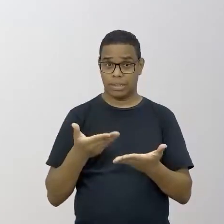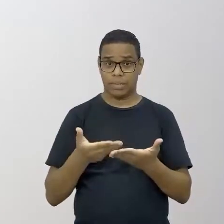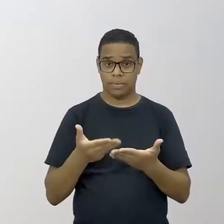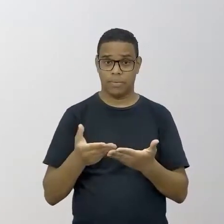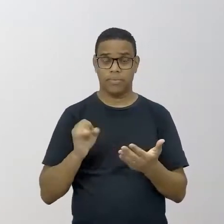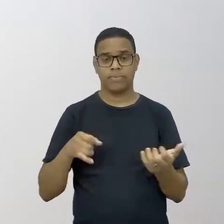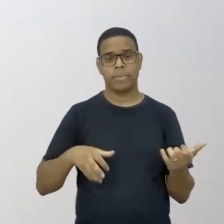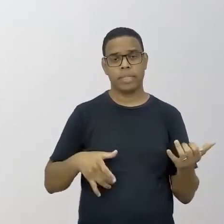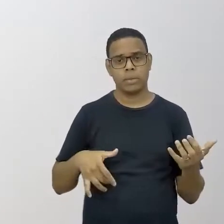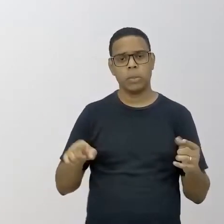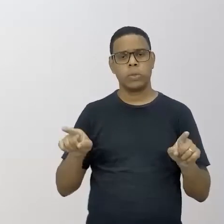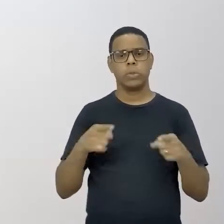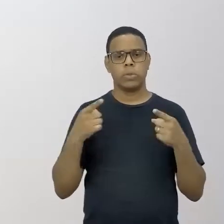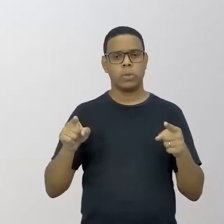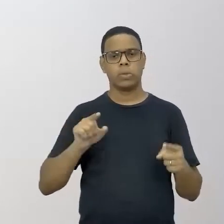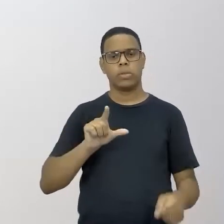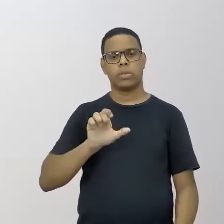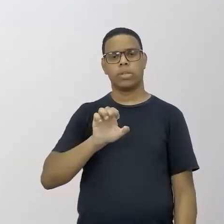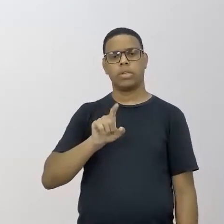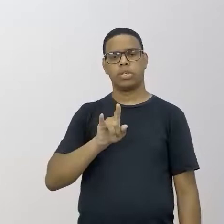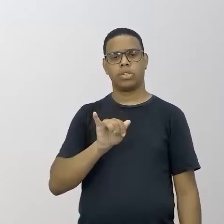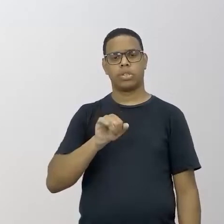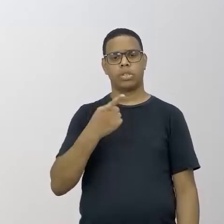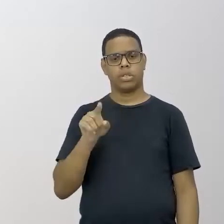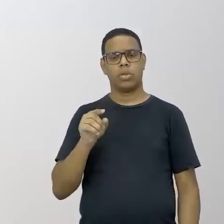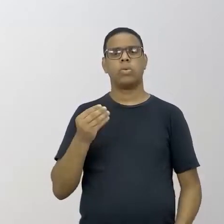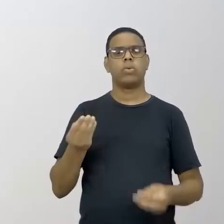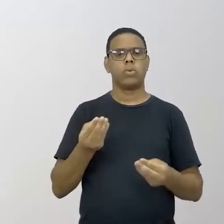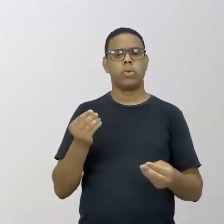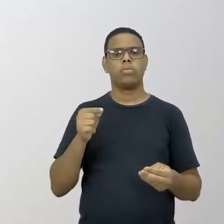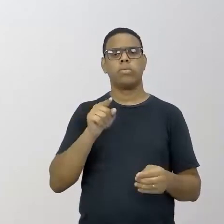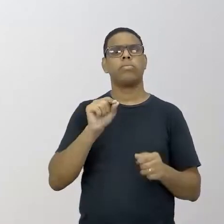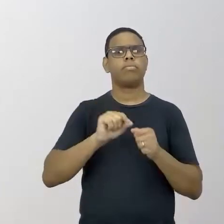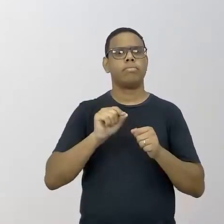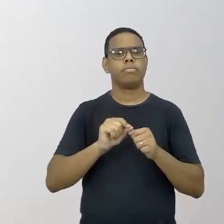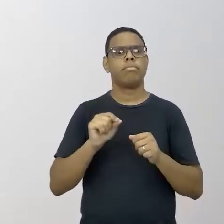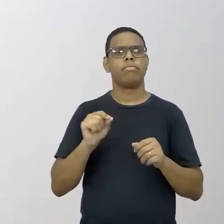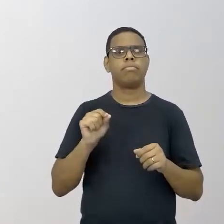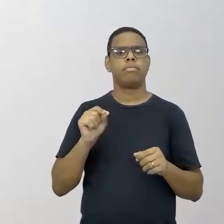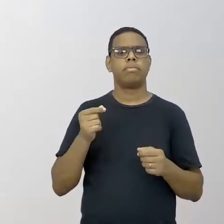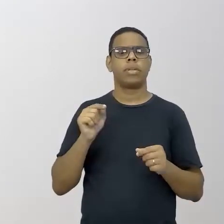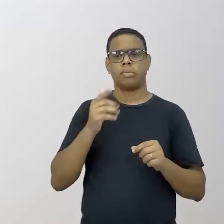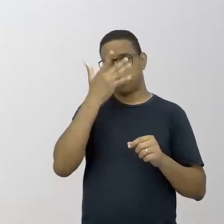e tocar a música do Legião, de que forma você exatamente